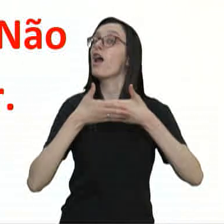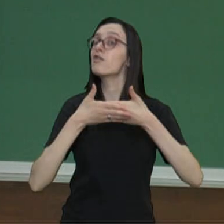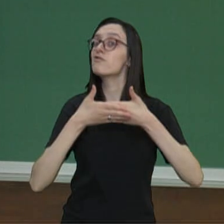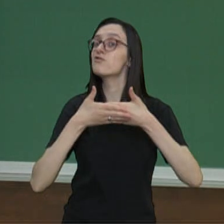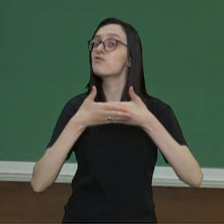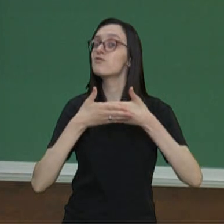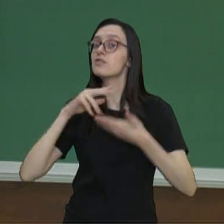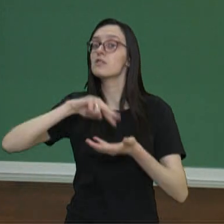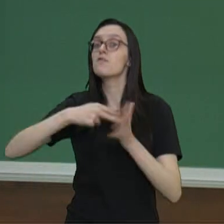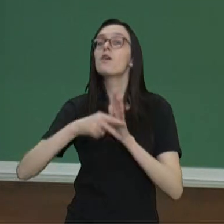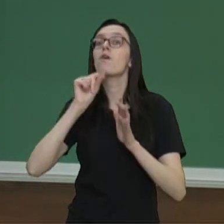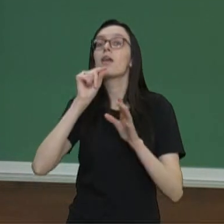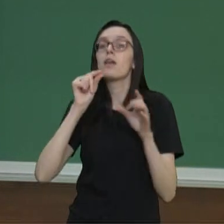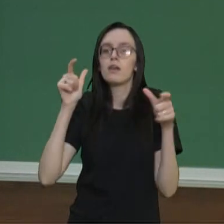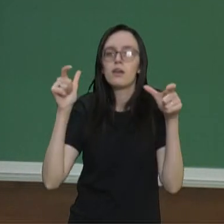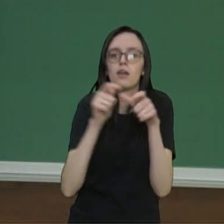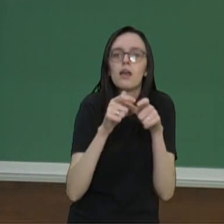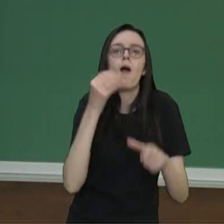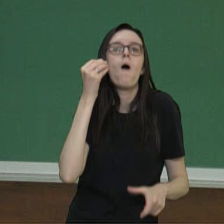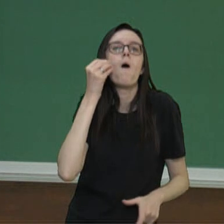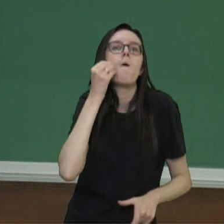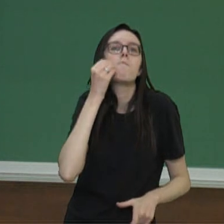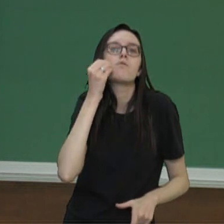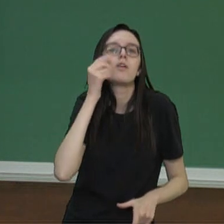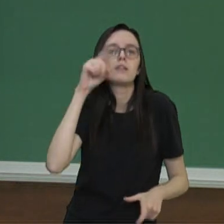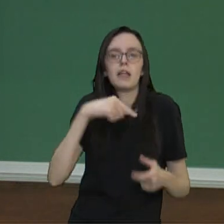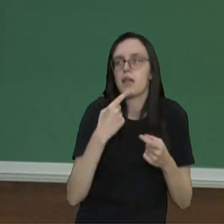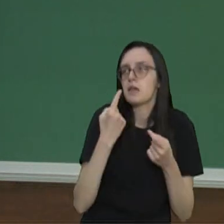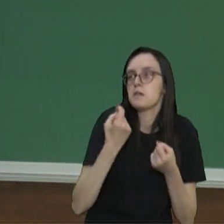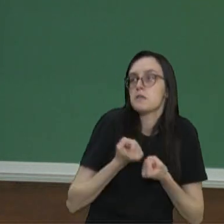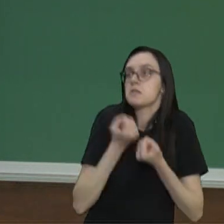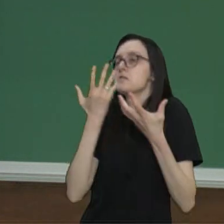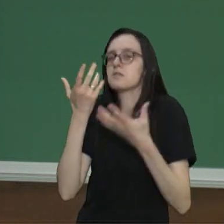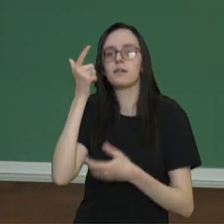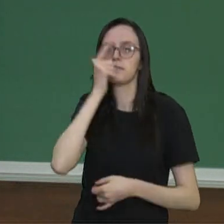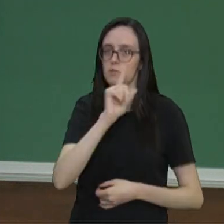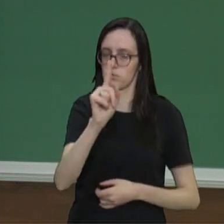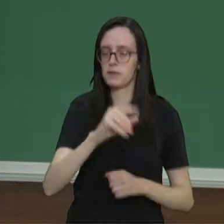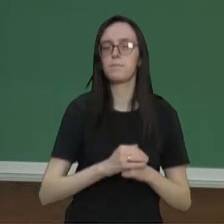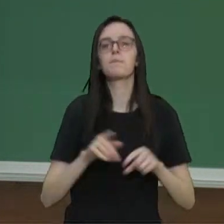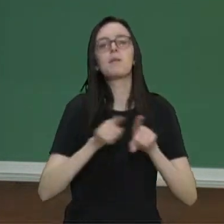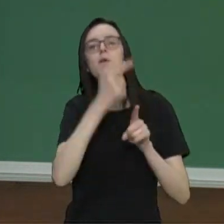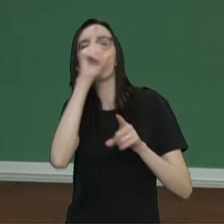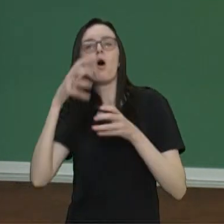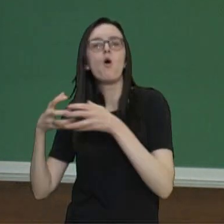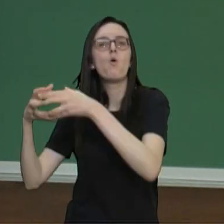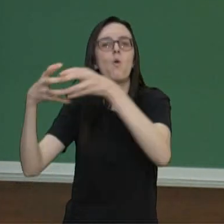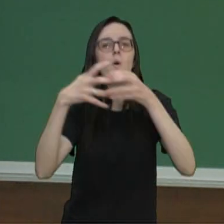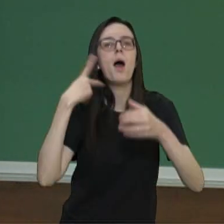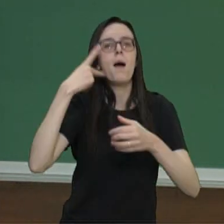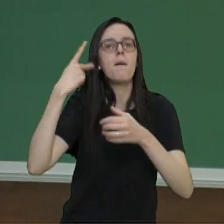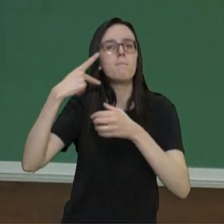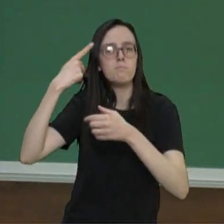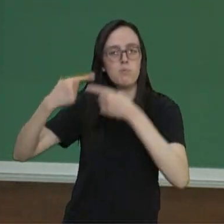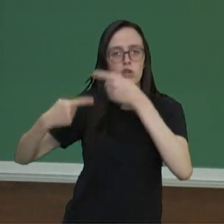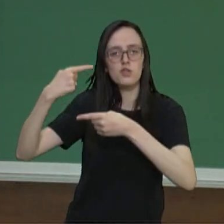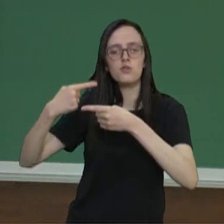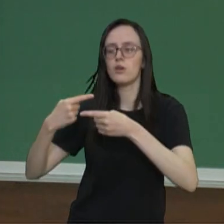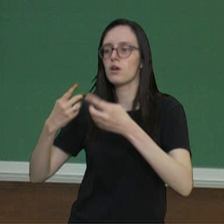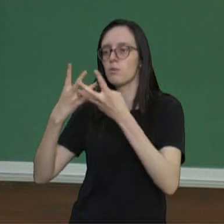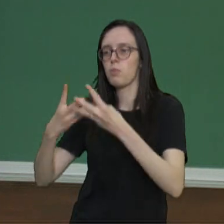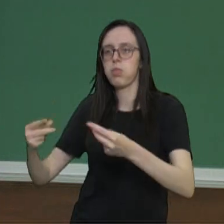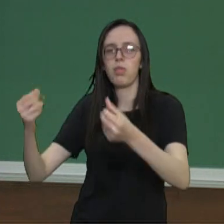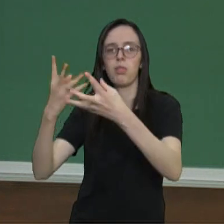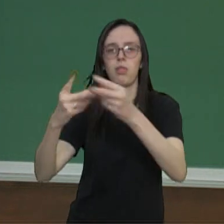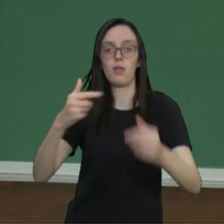Então, diminui uma chance de expressão da oposição. Ainda, os partidos políticos foram extintos. O